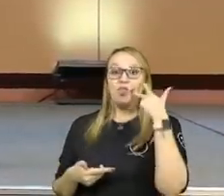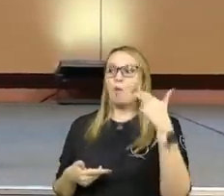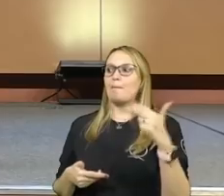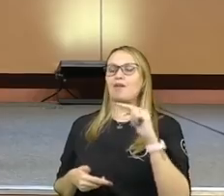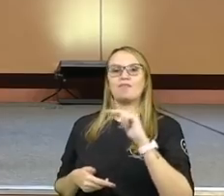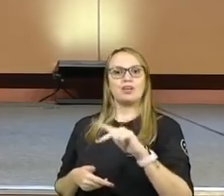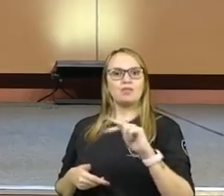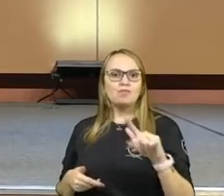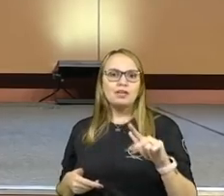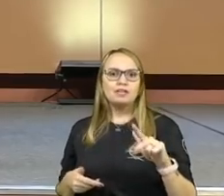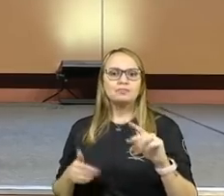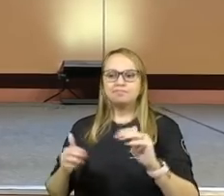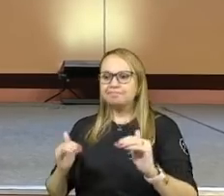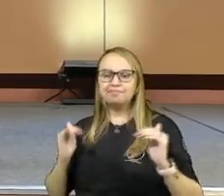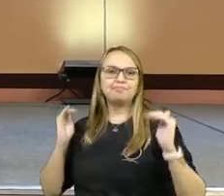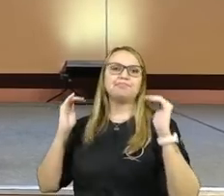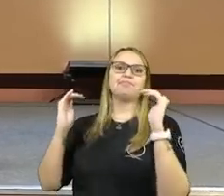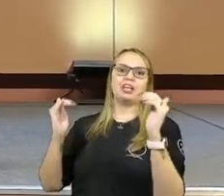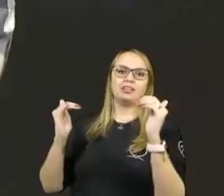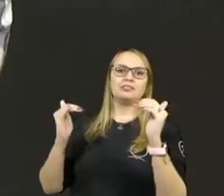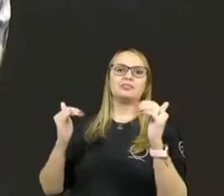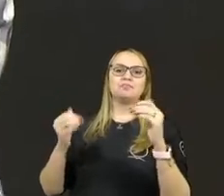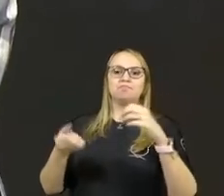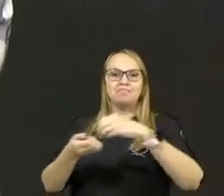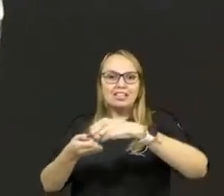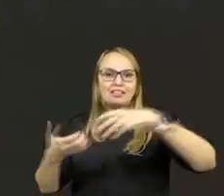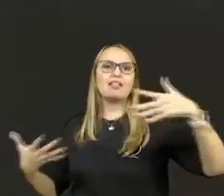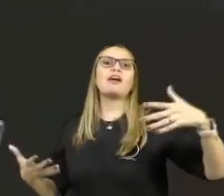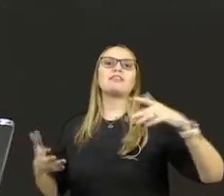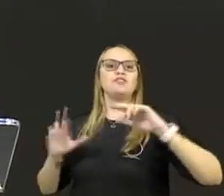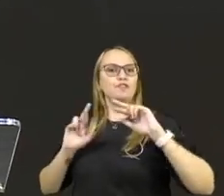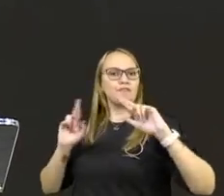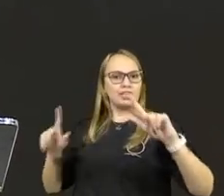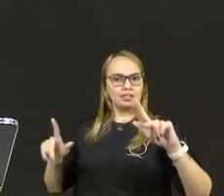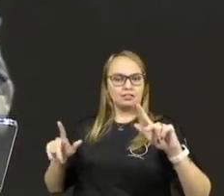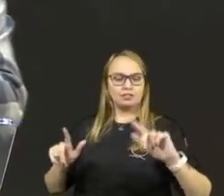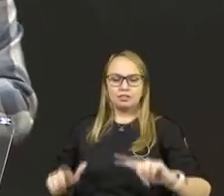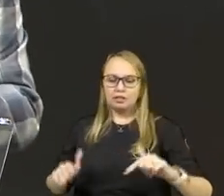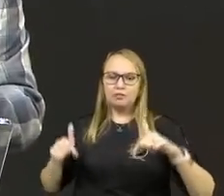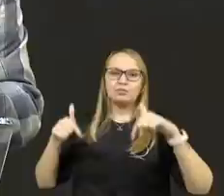o inusitado, o sobrenatural vai